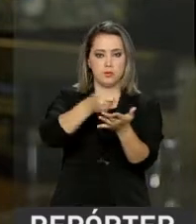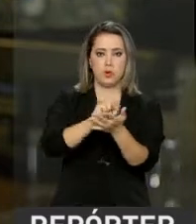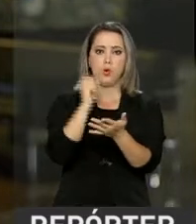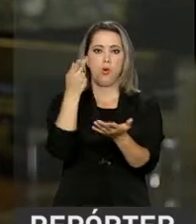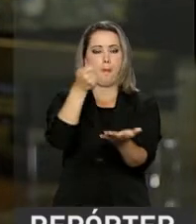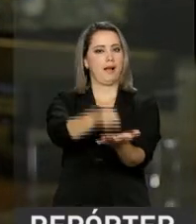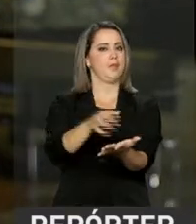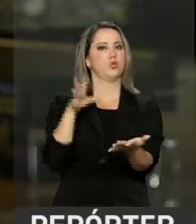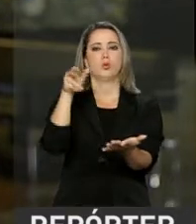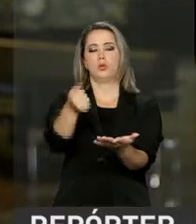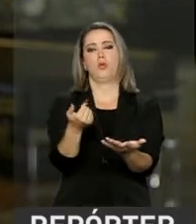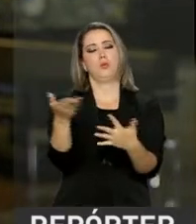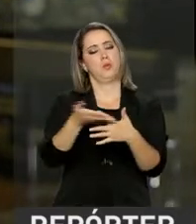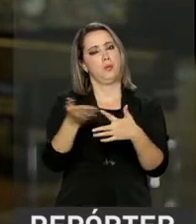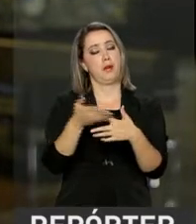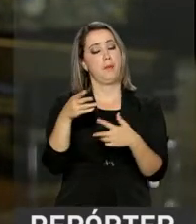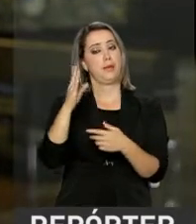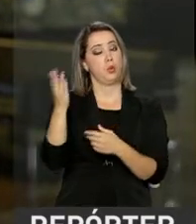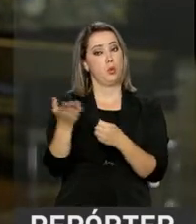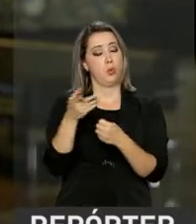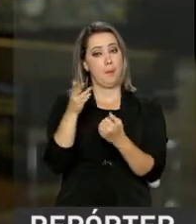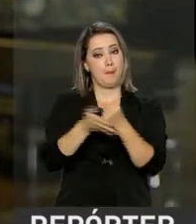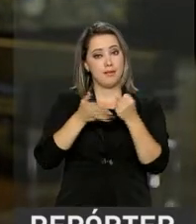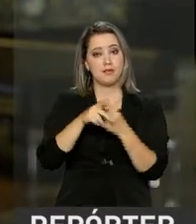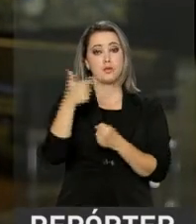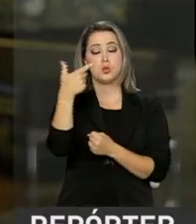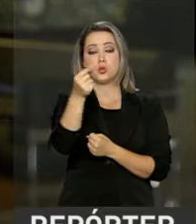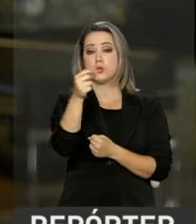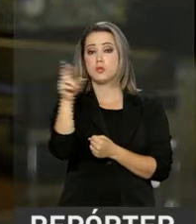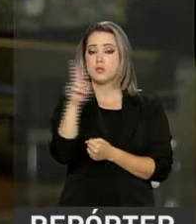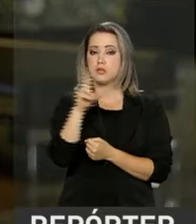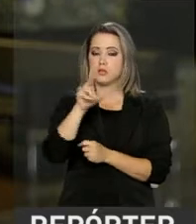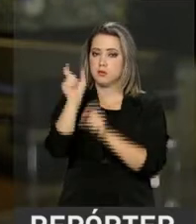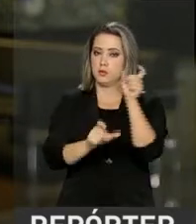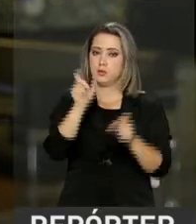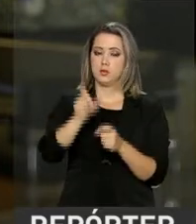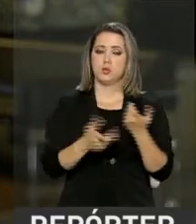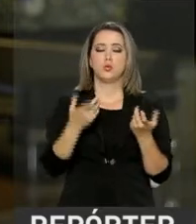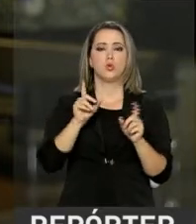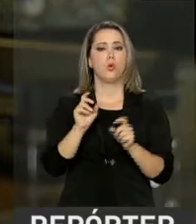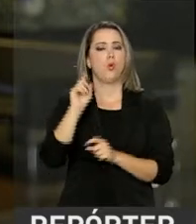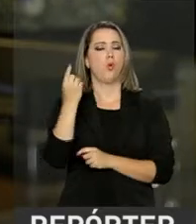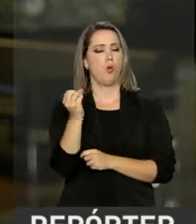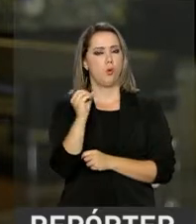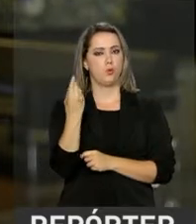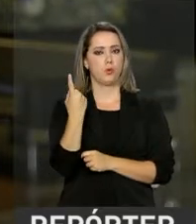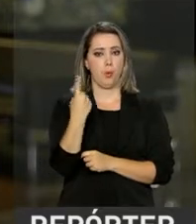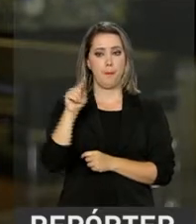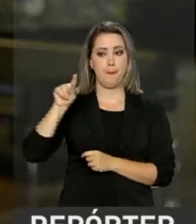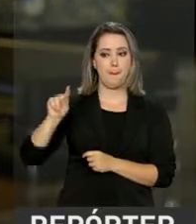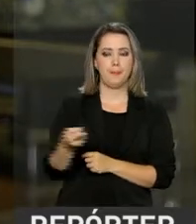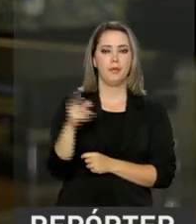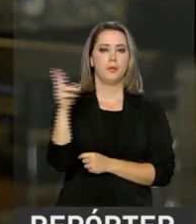a parcela mínima será de 200 reais para para pessoas físicas e de mil reais para pessoas jurídicas o